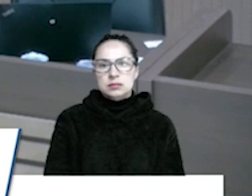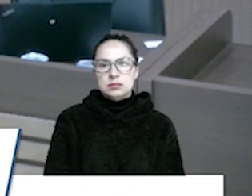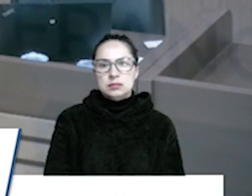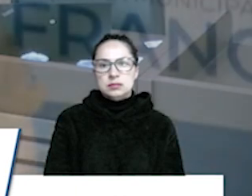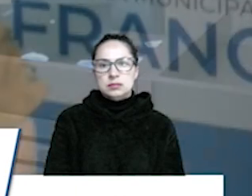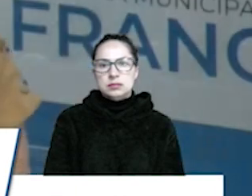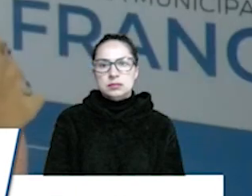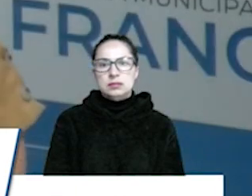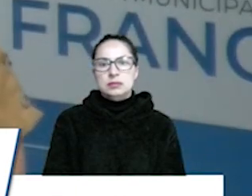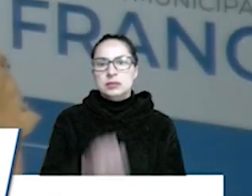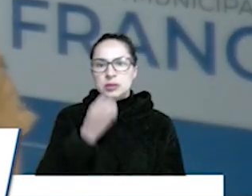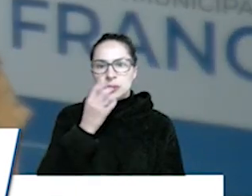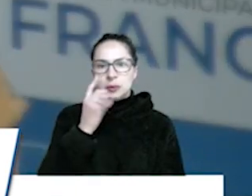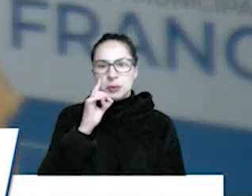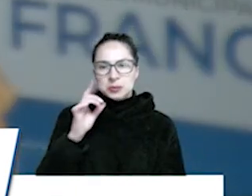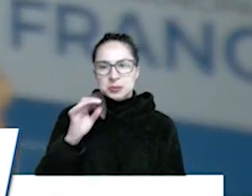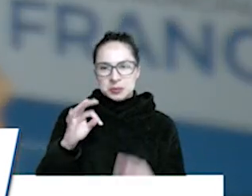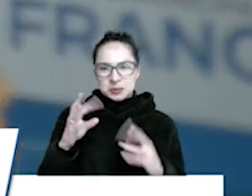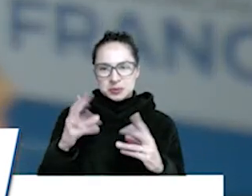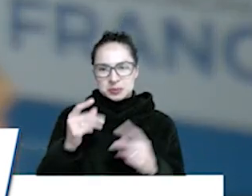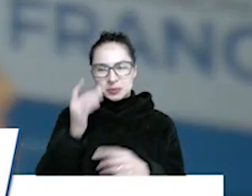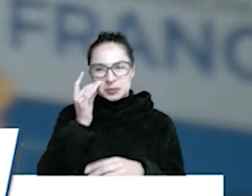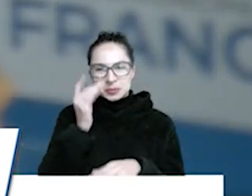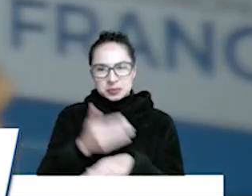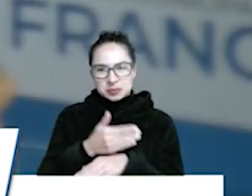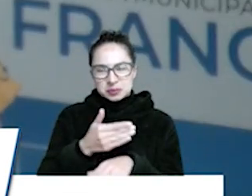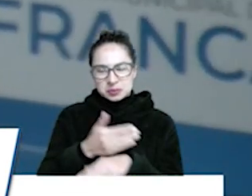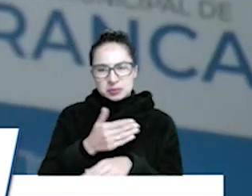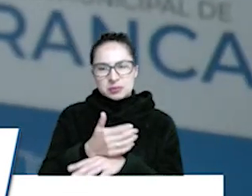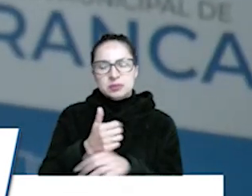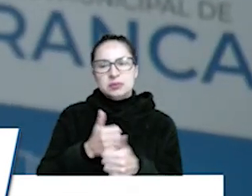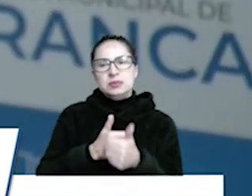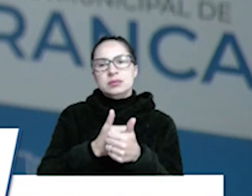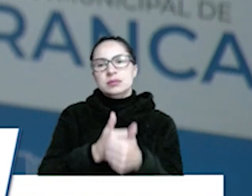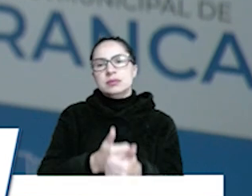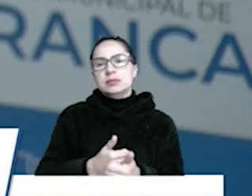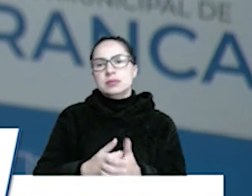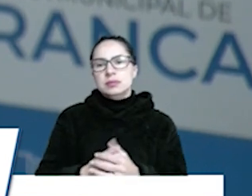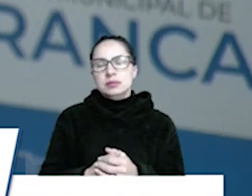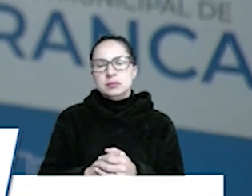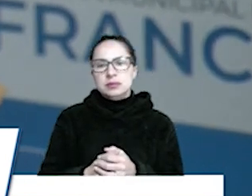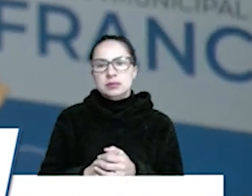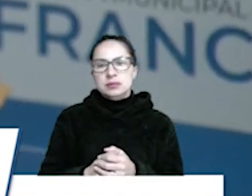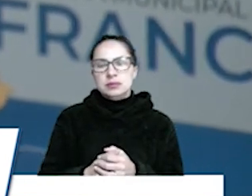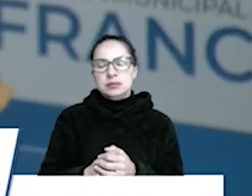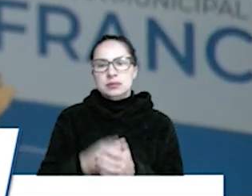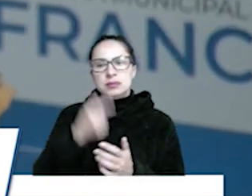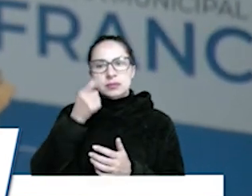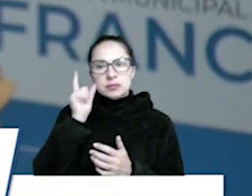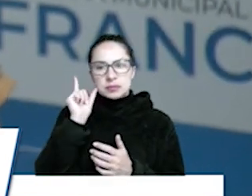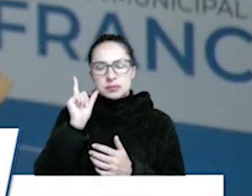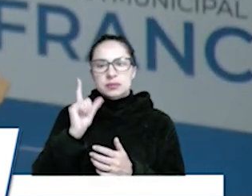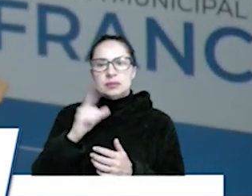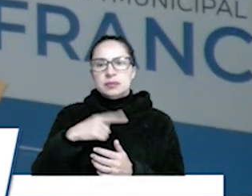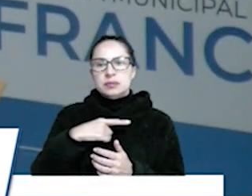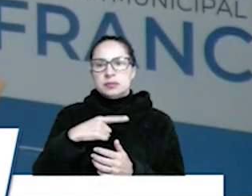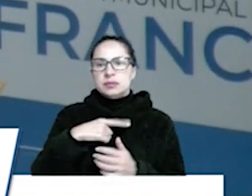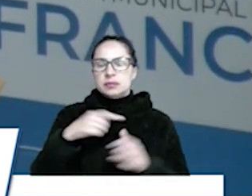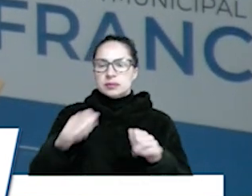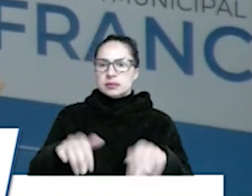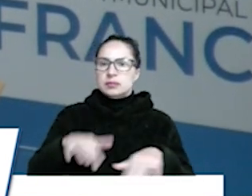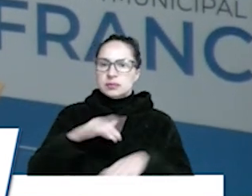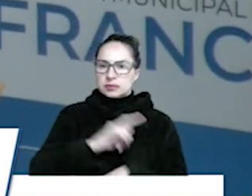Bom dia a todos presentes, a todos que nos acompanham. Ontem nós tivemos a audiência pública